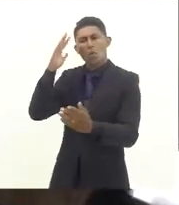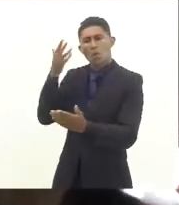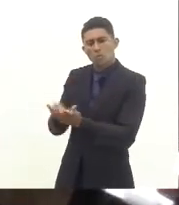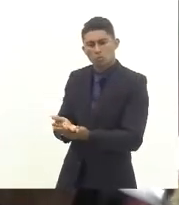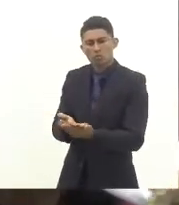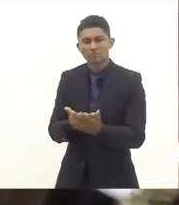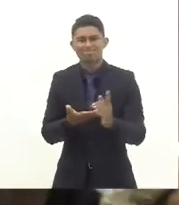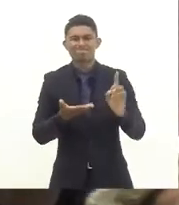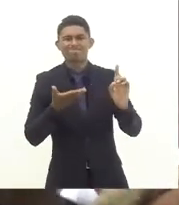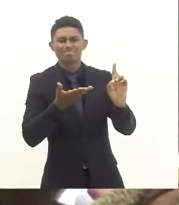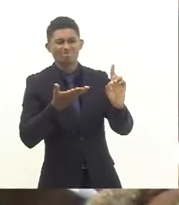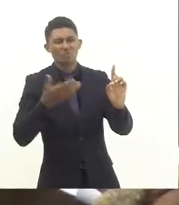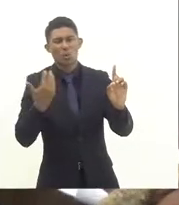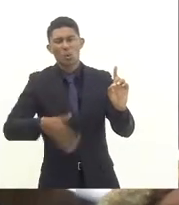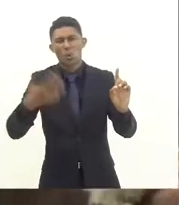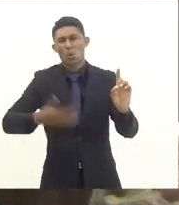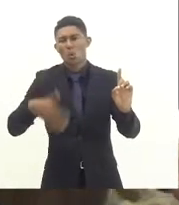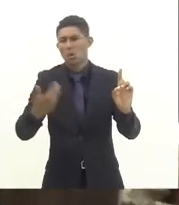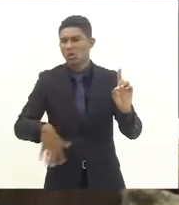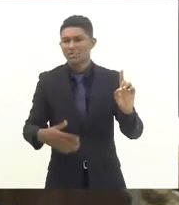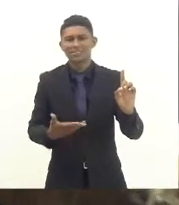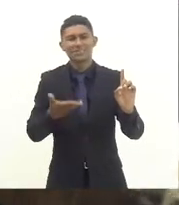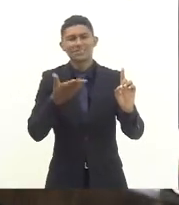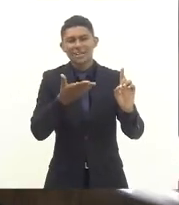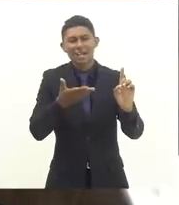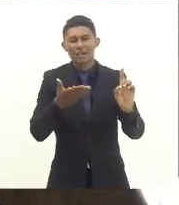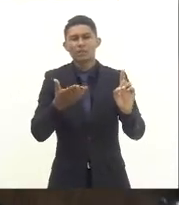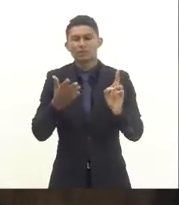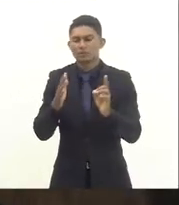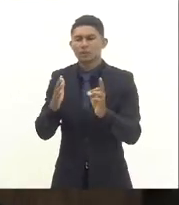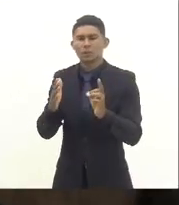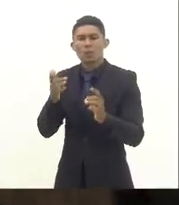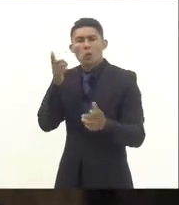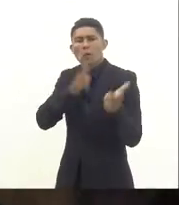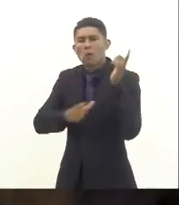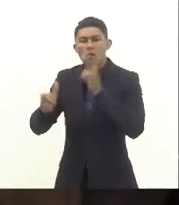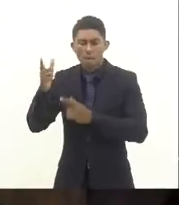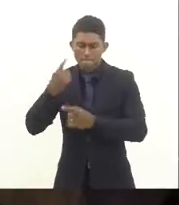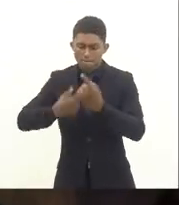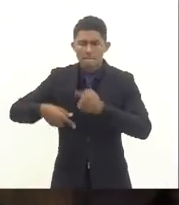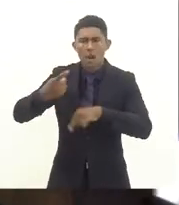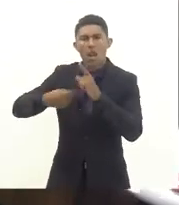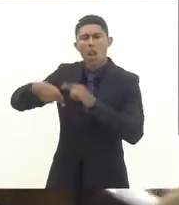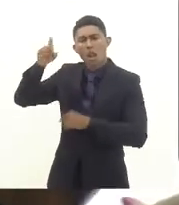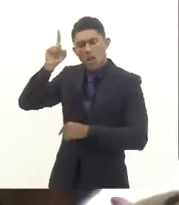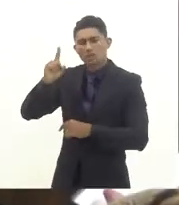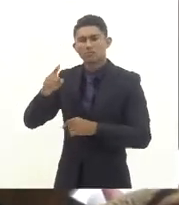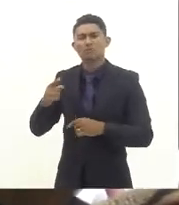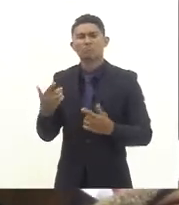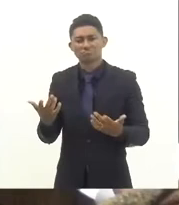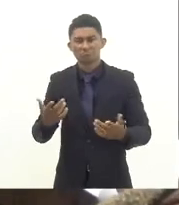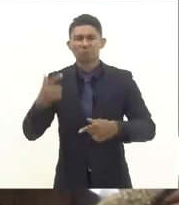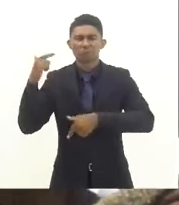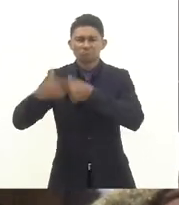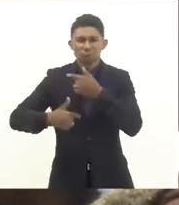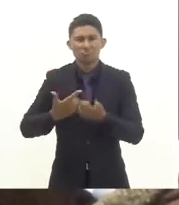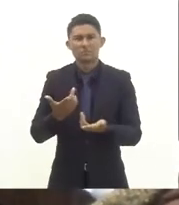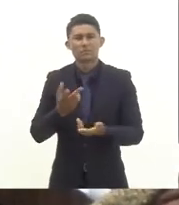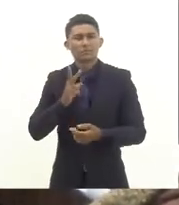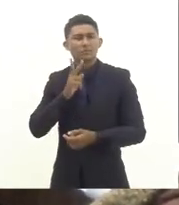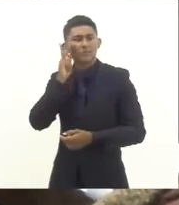estão e repetíveis né de onde ela vem e onde ela chegou e a caminhada que ela traçou vamos